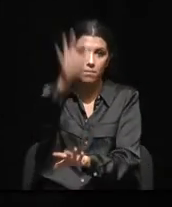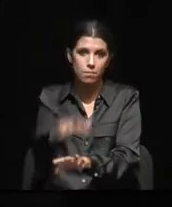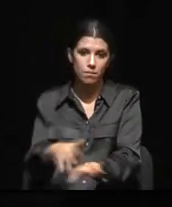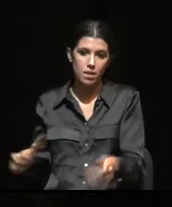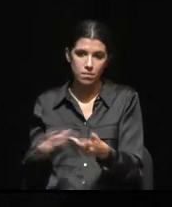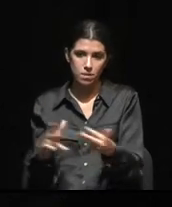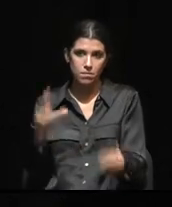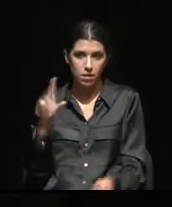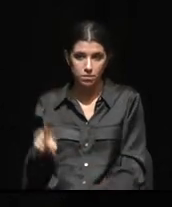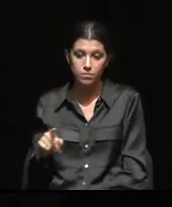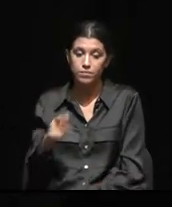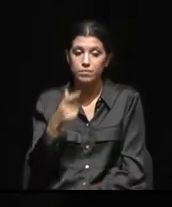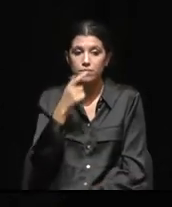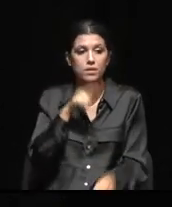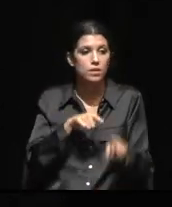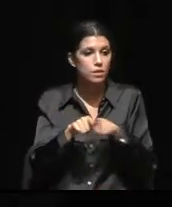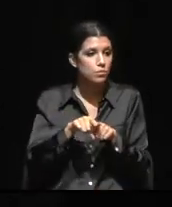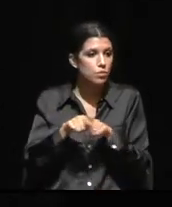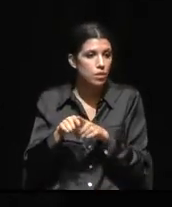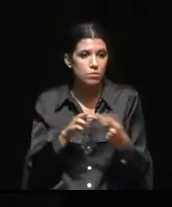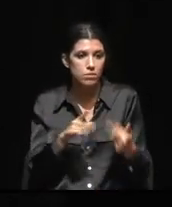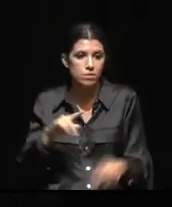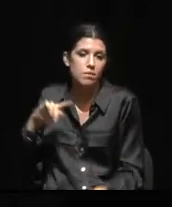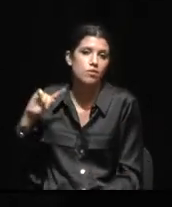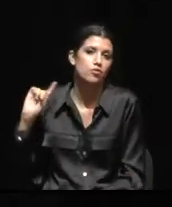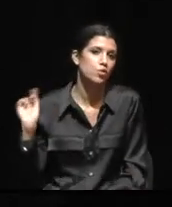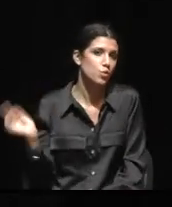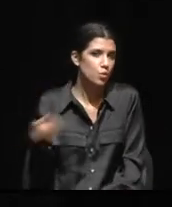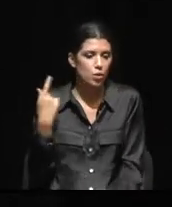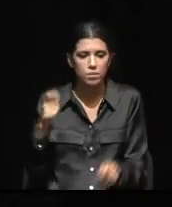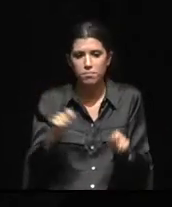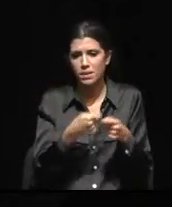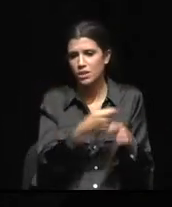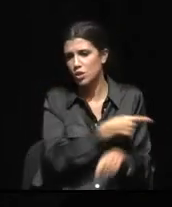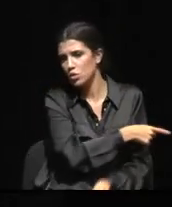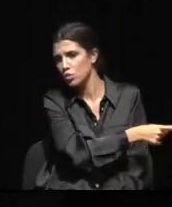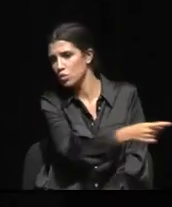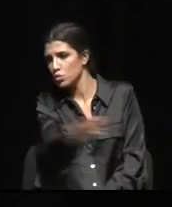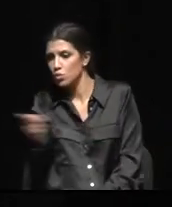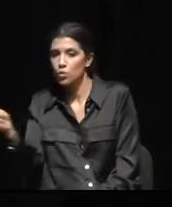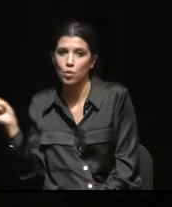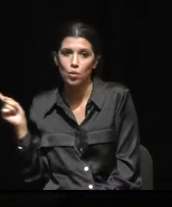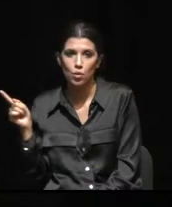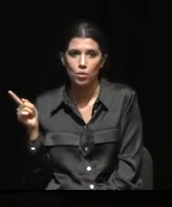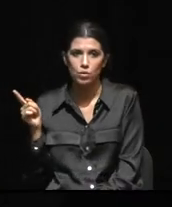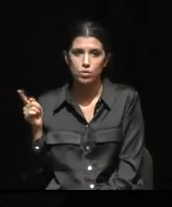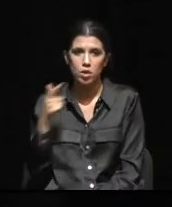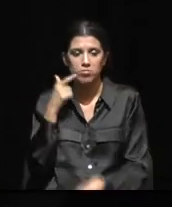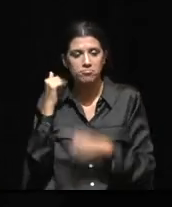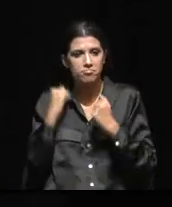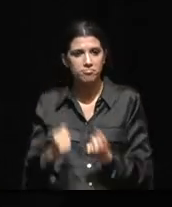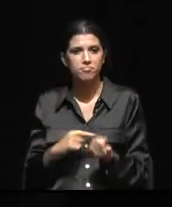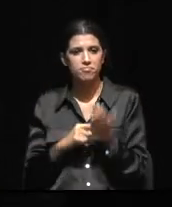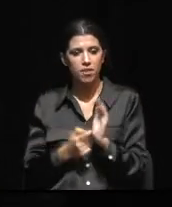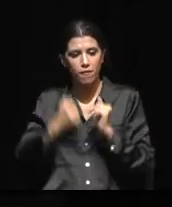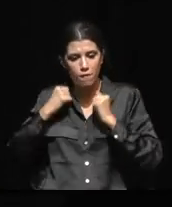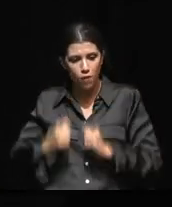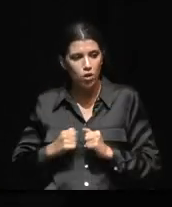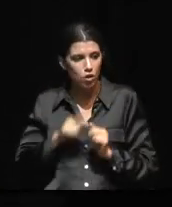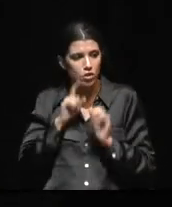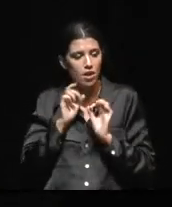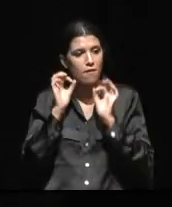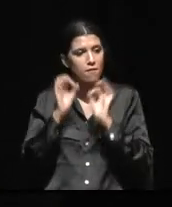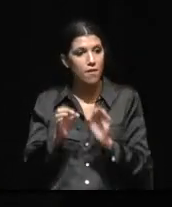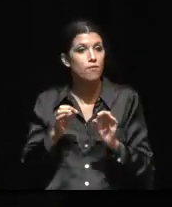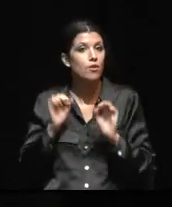de Lisboa e a todos os deputados municipais das diferentes bancadas que se dê um sinal forte que somos a favor